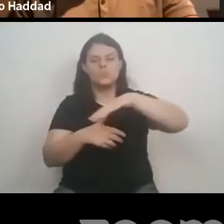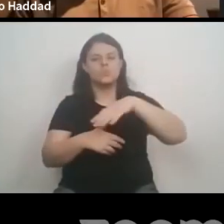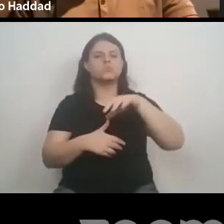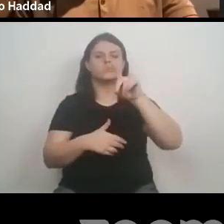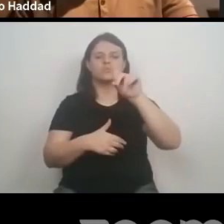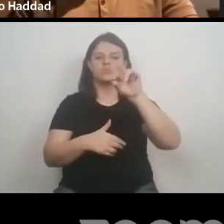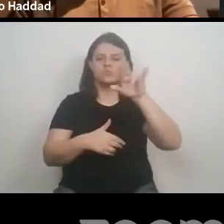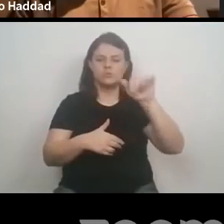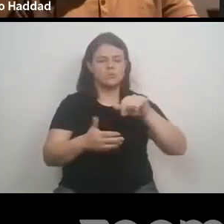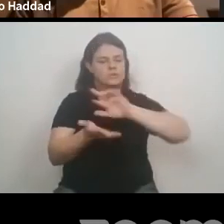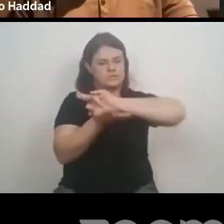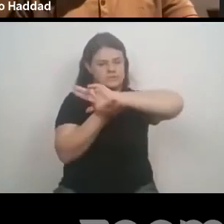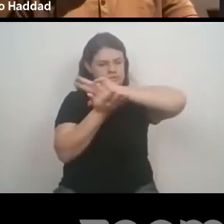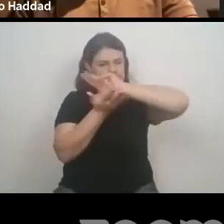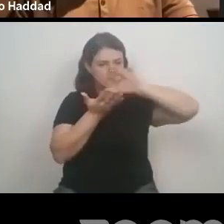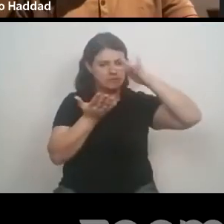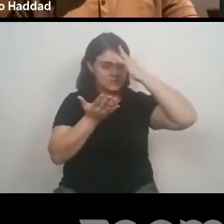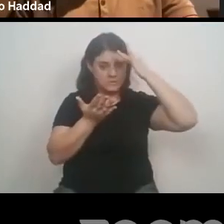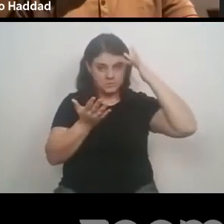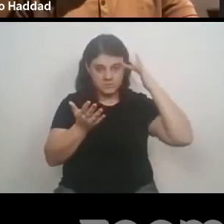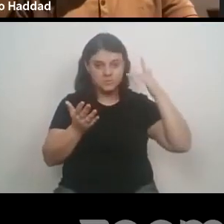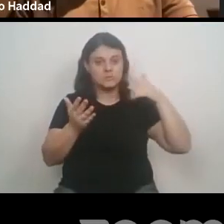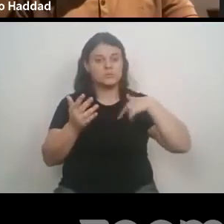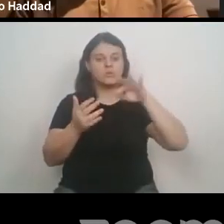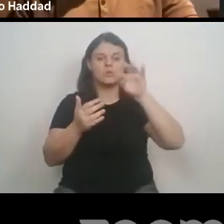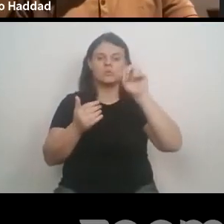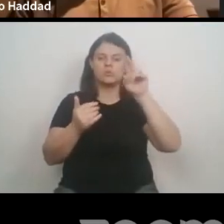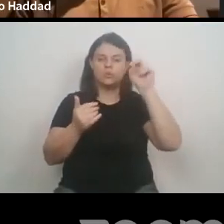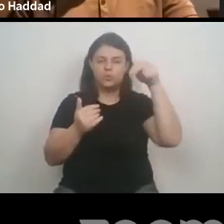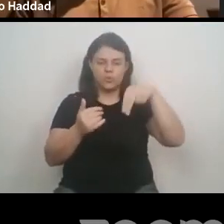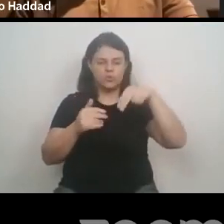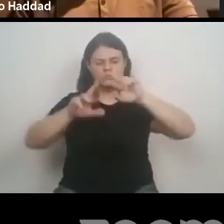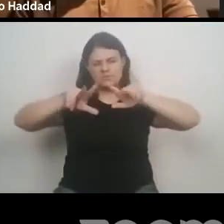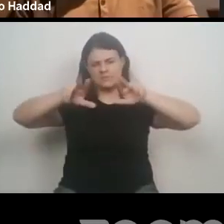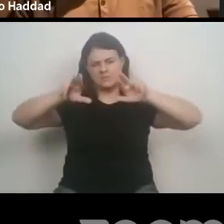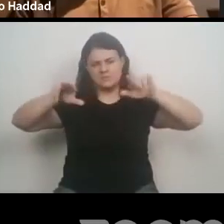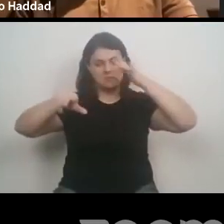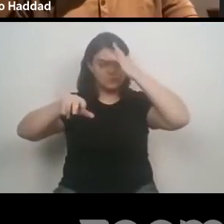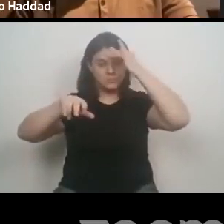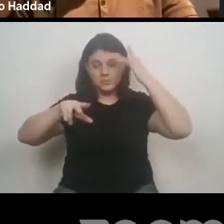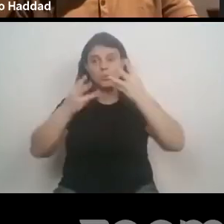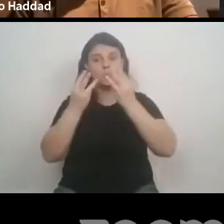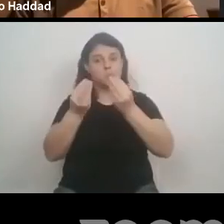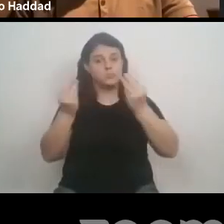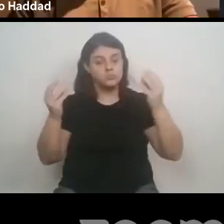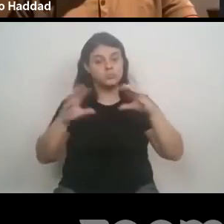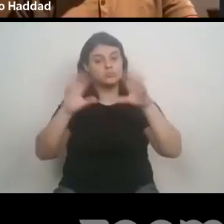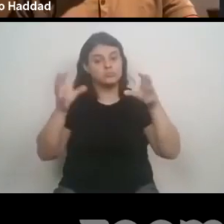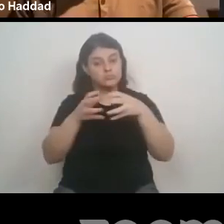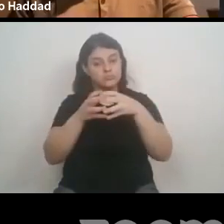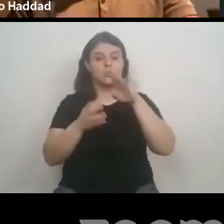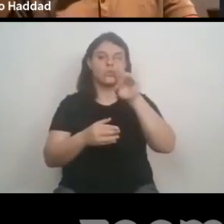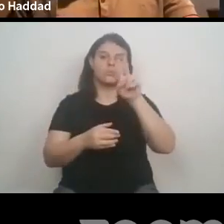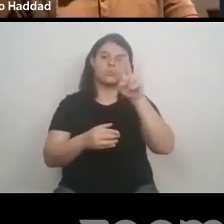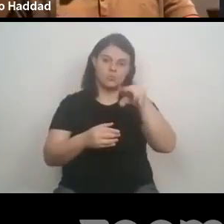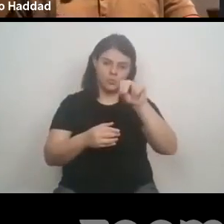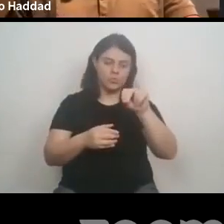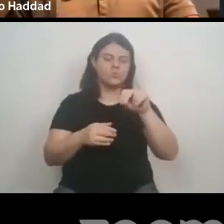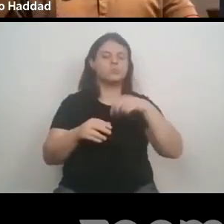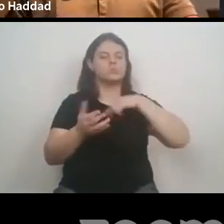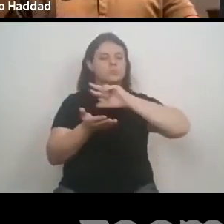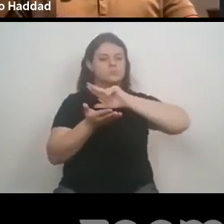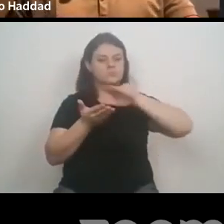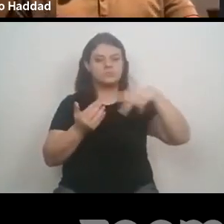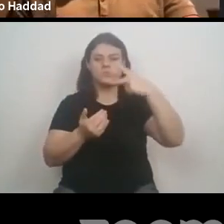Haral, quem mais está acompanhando? Toron, Tufik, enfim, Podivo, realmente o próprio Bruno, que é um grande criminalista, enfim.